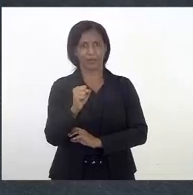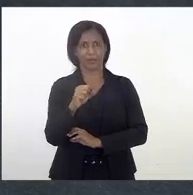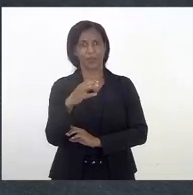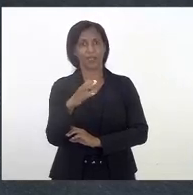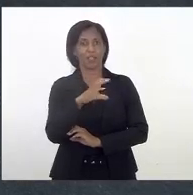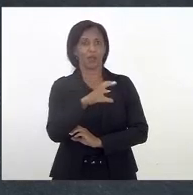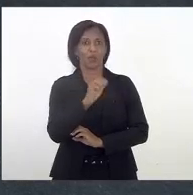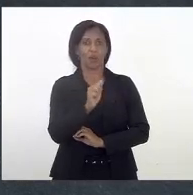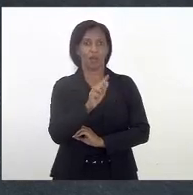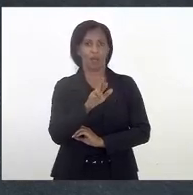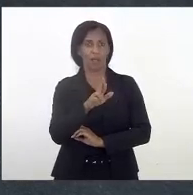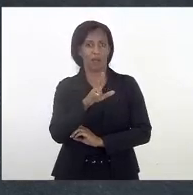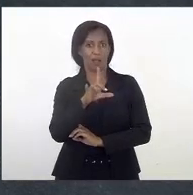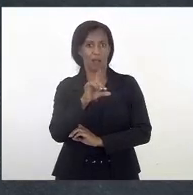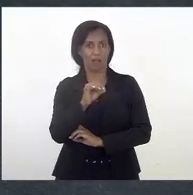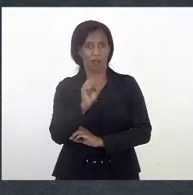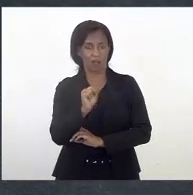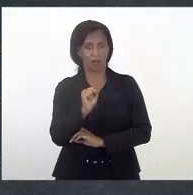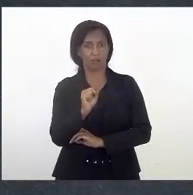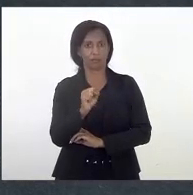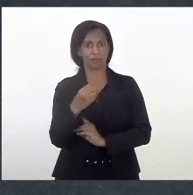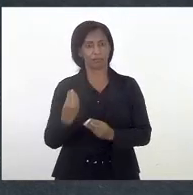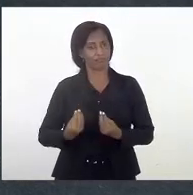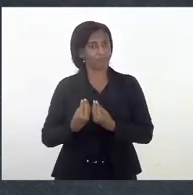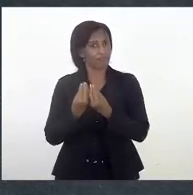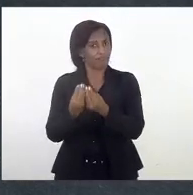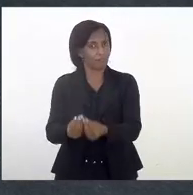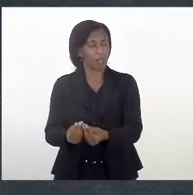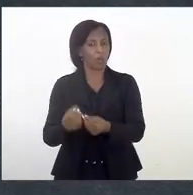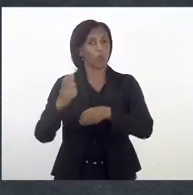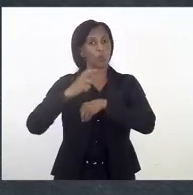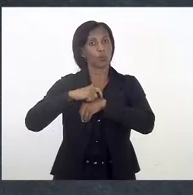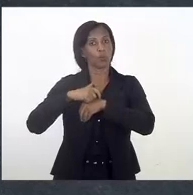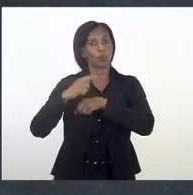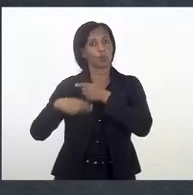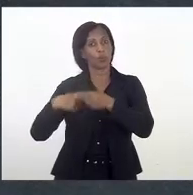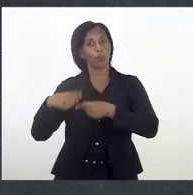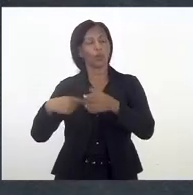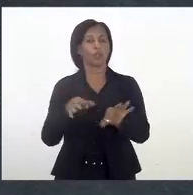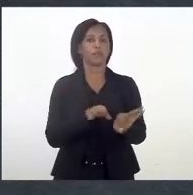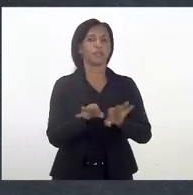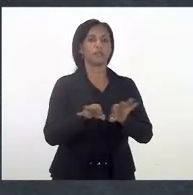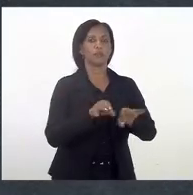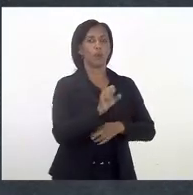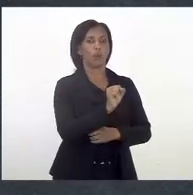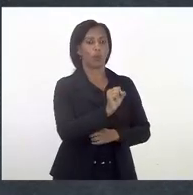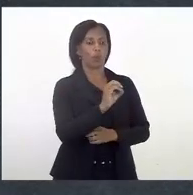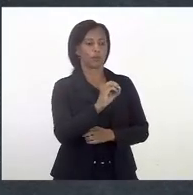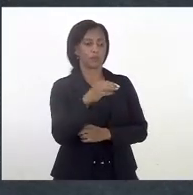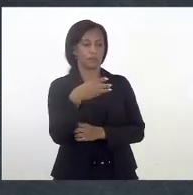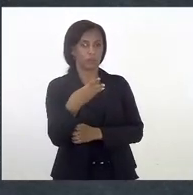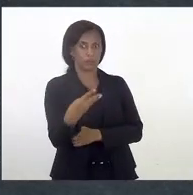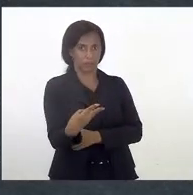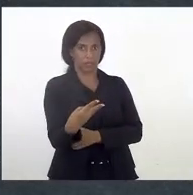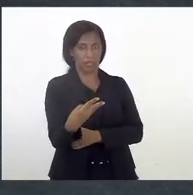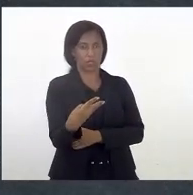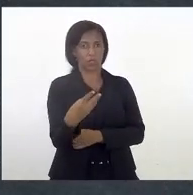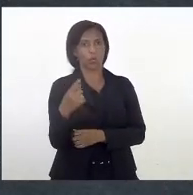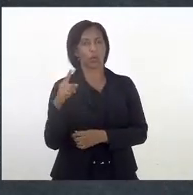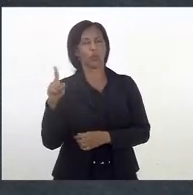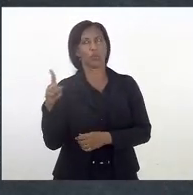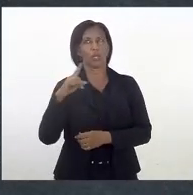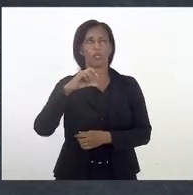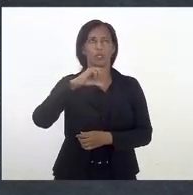deputado Carlos Caiado ofereceram algum tempo depois esse projeto e803 o deles era